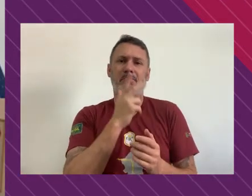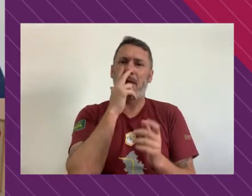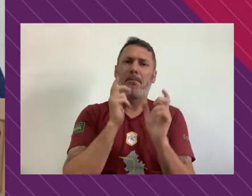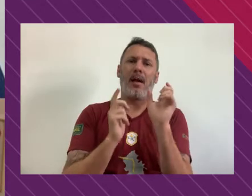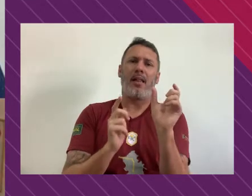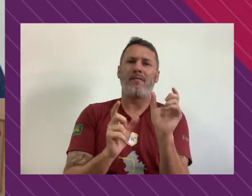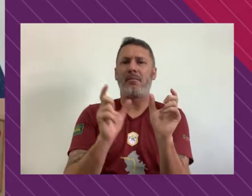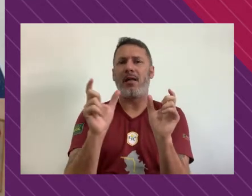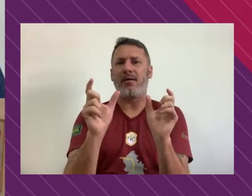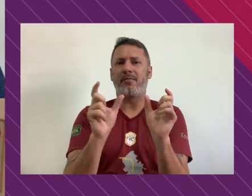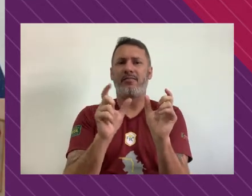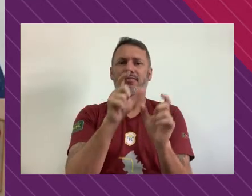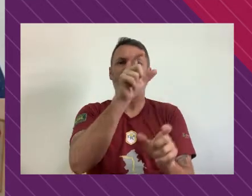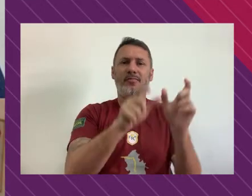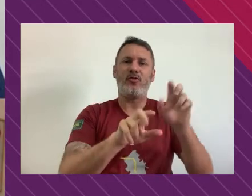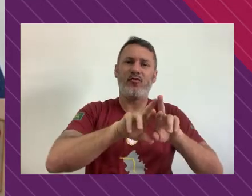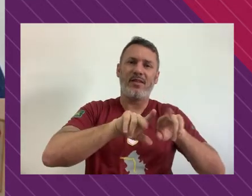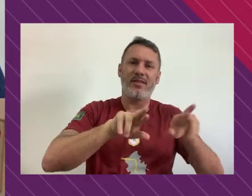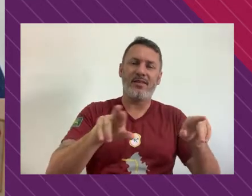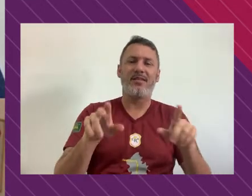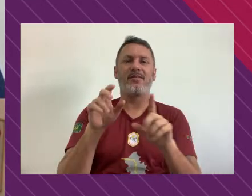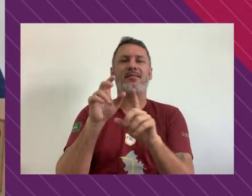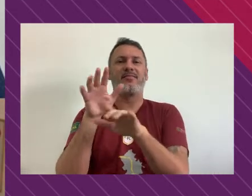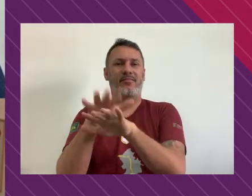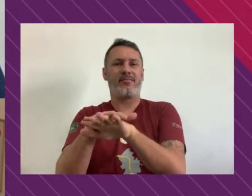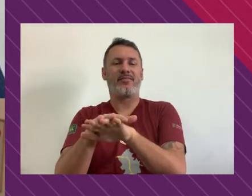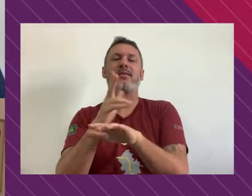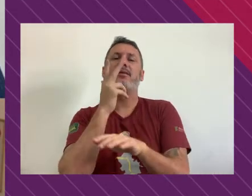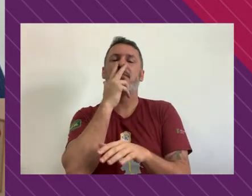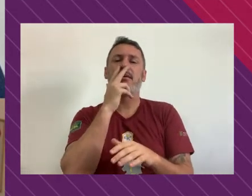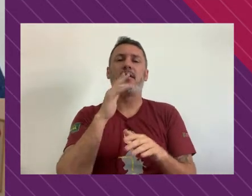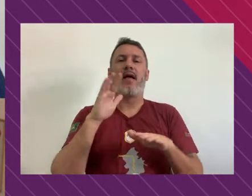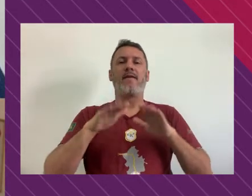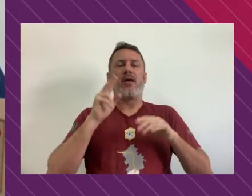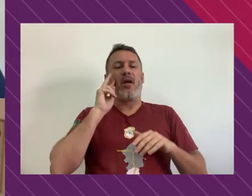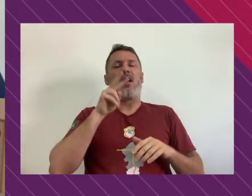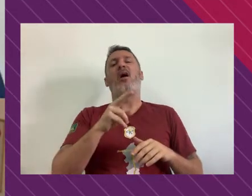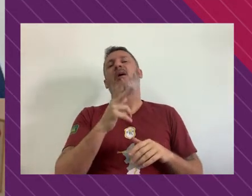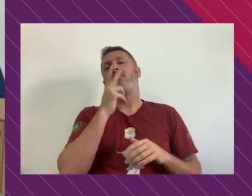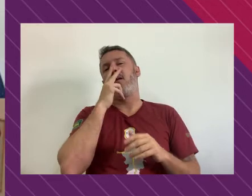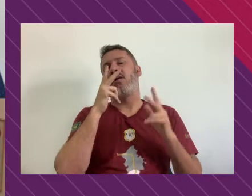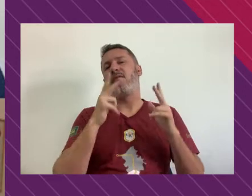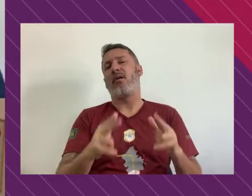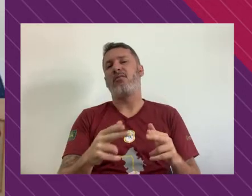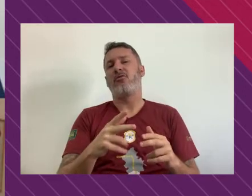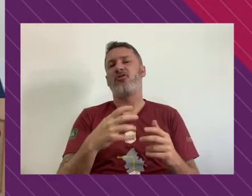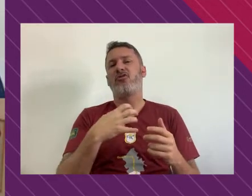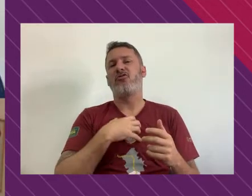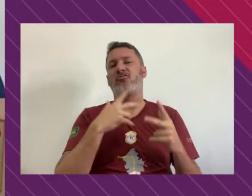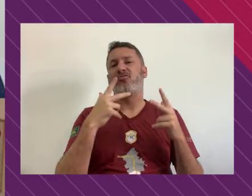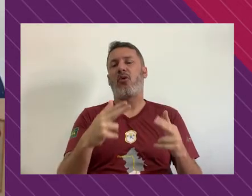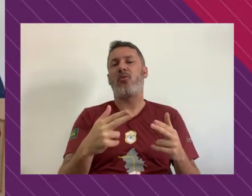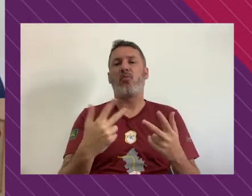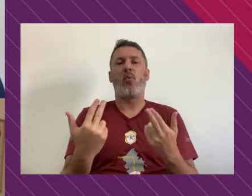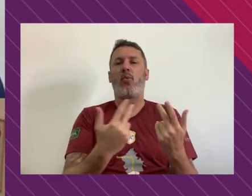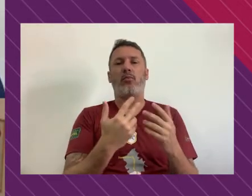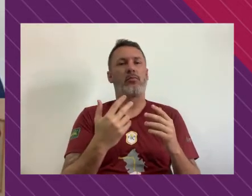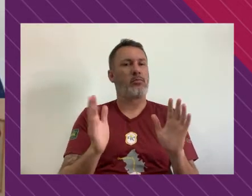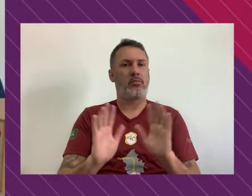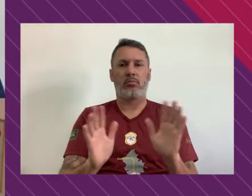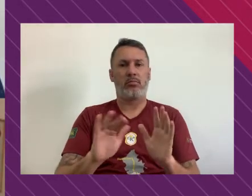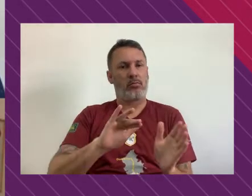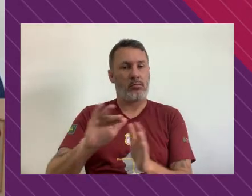e aí causa essa falsa sensação que você se referiu, que é a de que seriam sinônimos, quando não são. Pensar em diversidade,